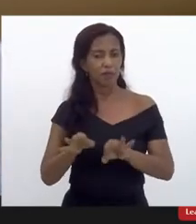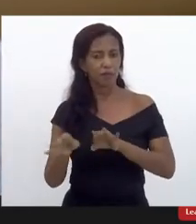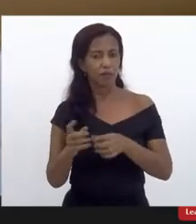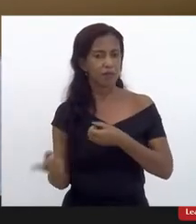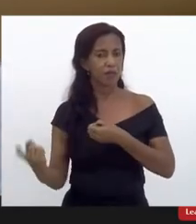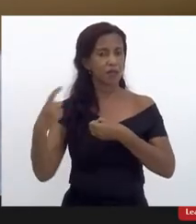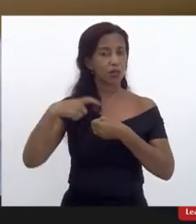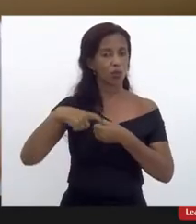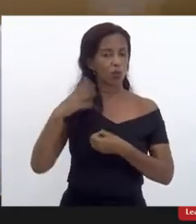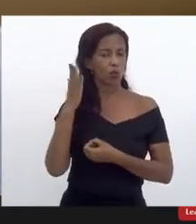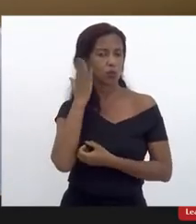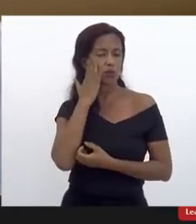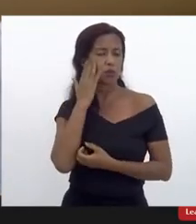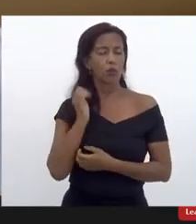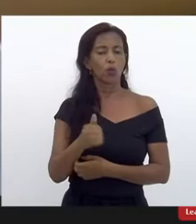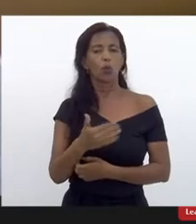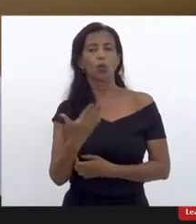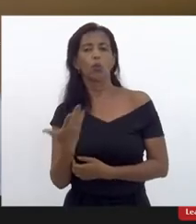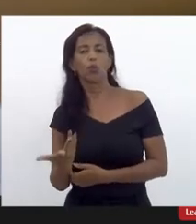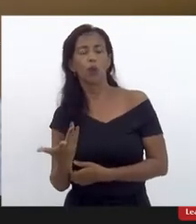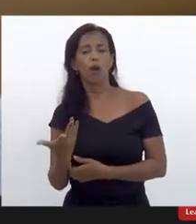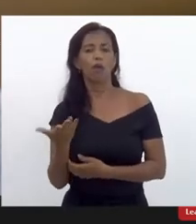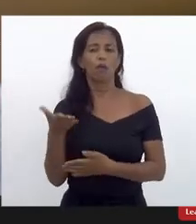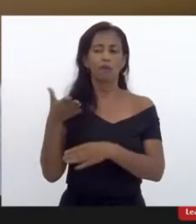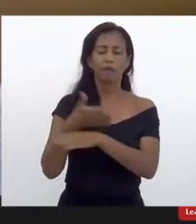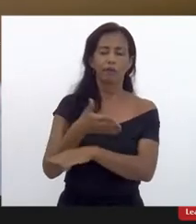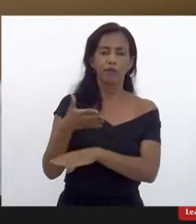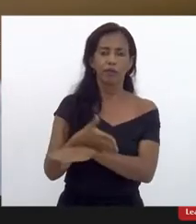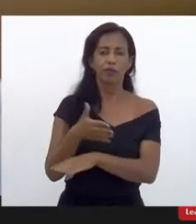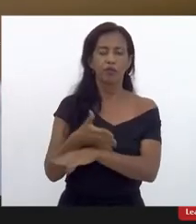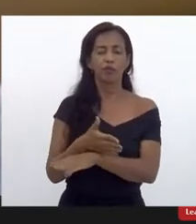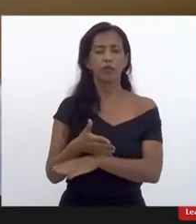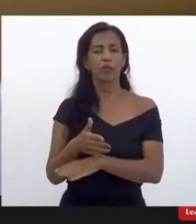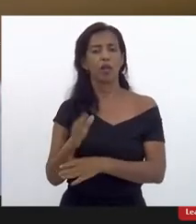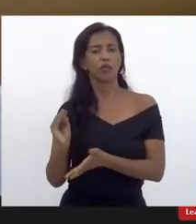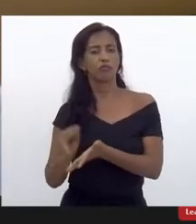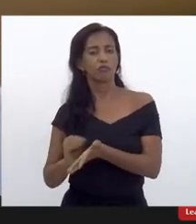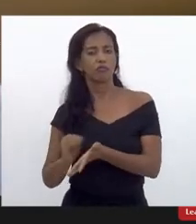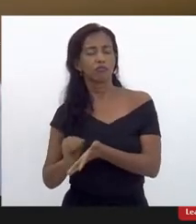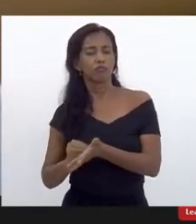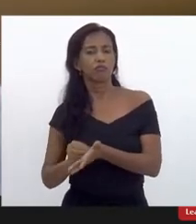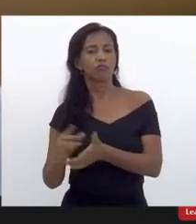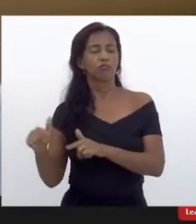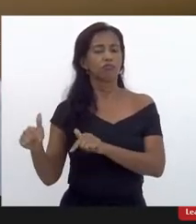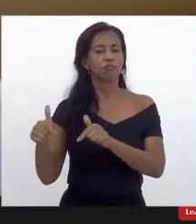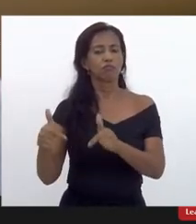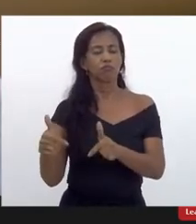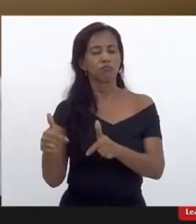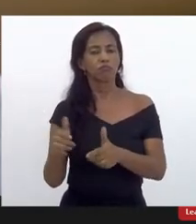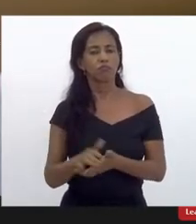retorno, saber qual era a efetividade das atividades não presenciais que foram